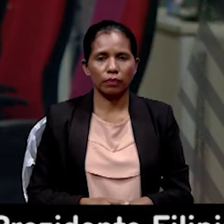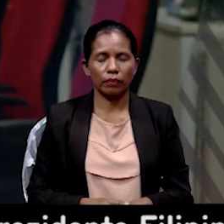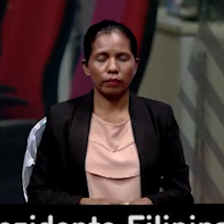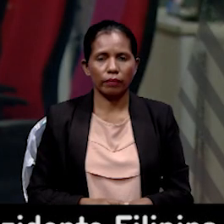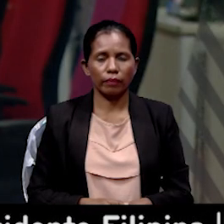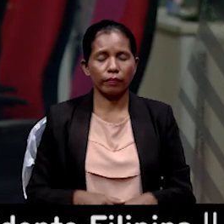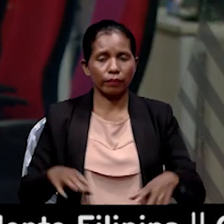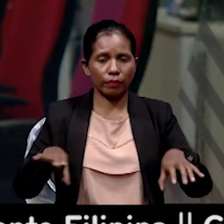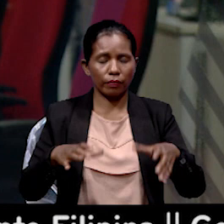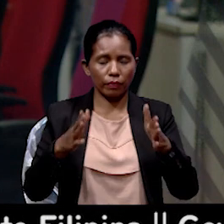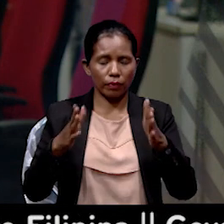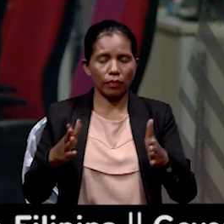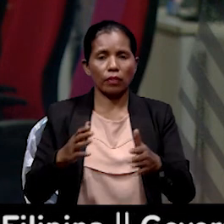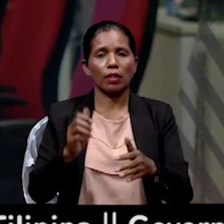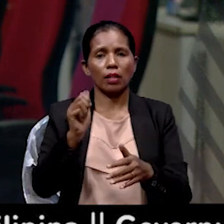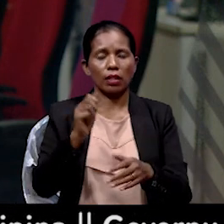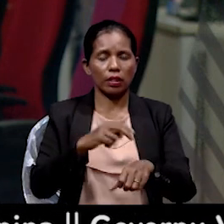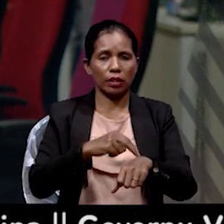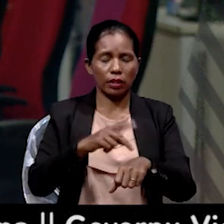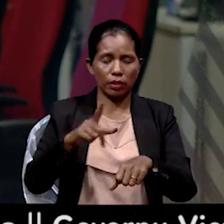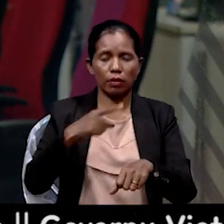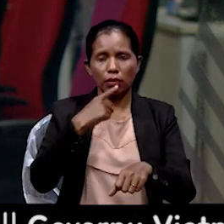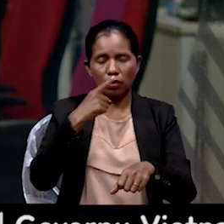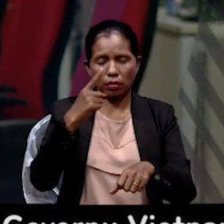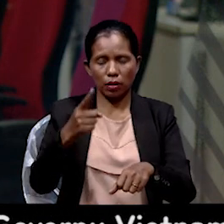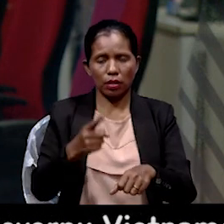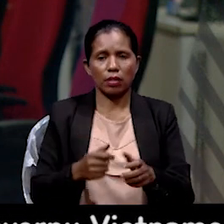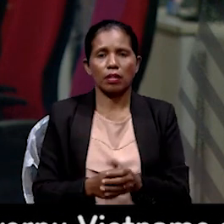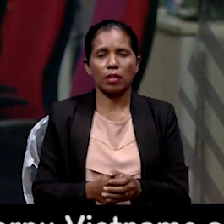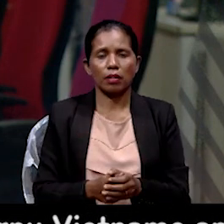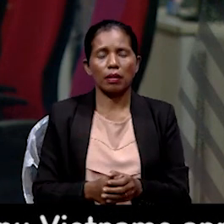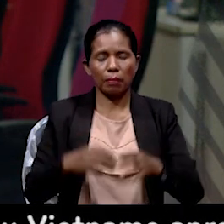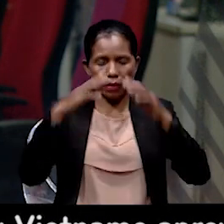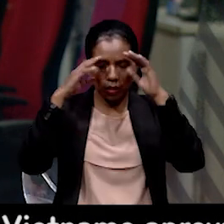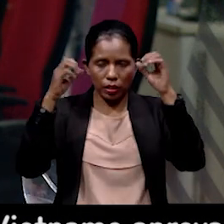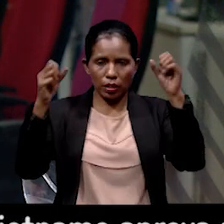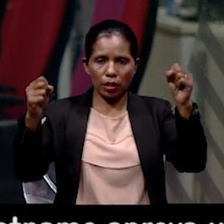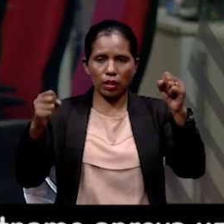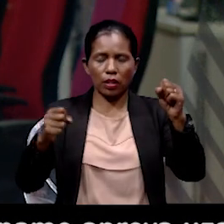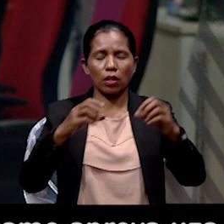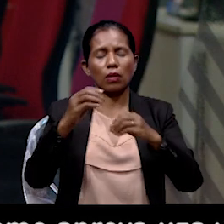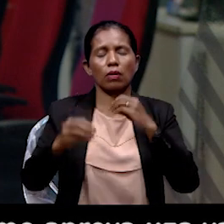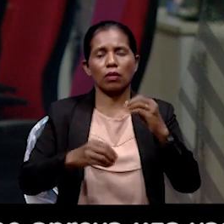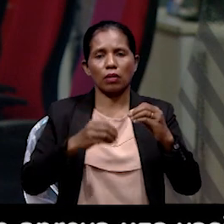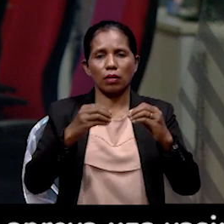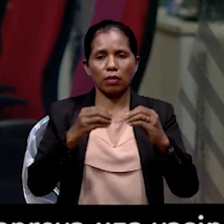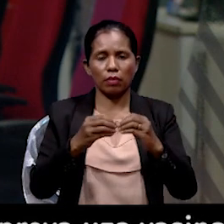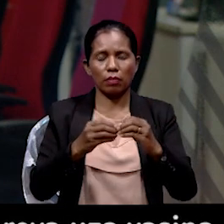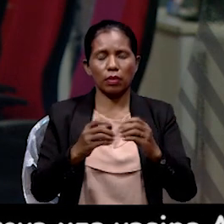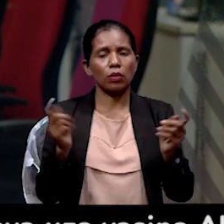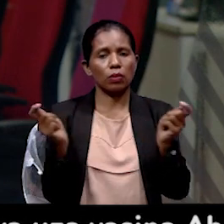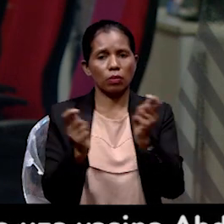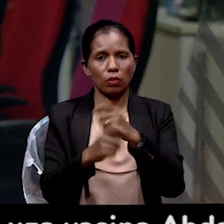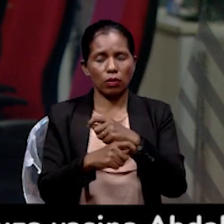Funcionário Direção Nacional Água no Saneamento ratou lamentação ba Presidente da República relaciona ho